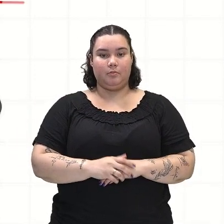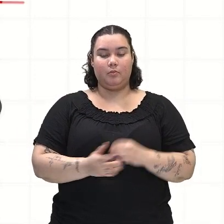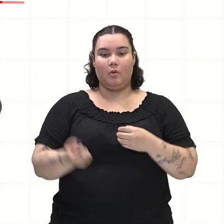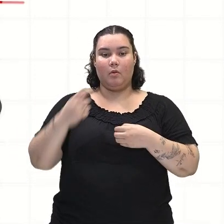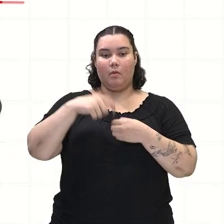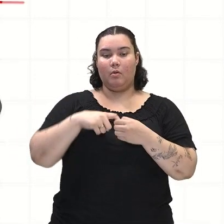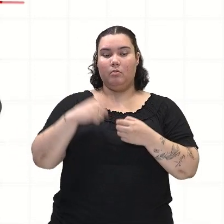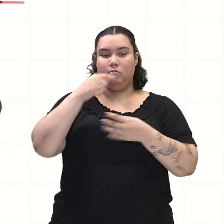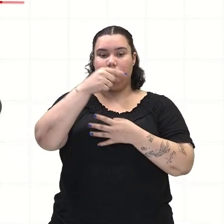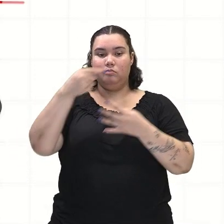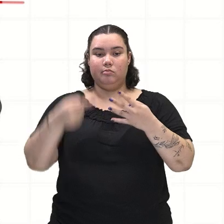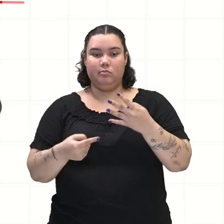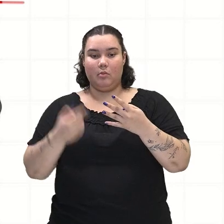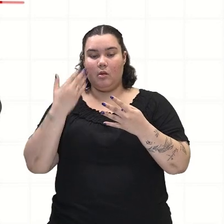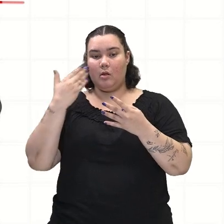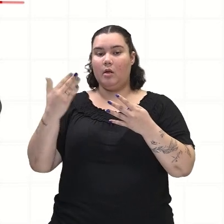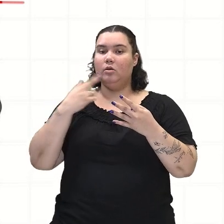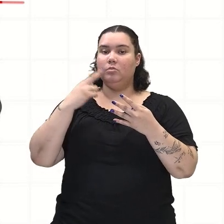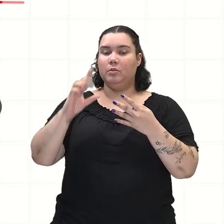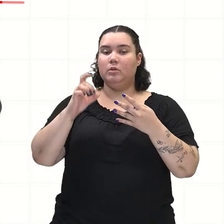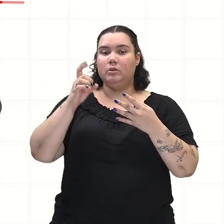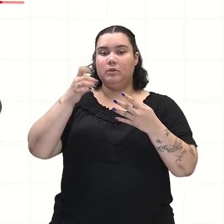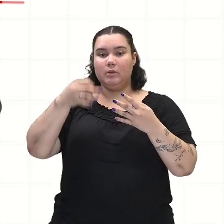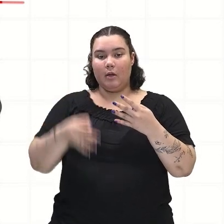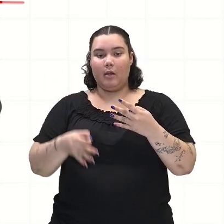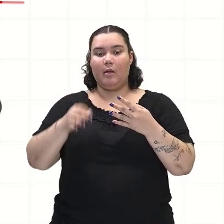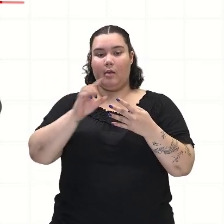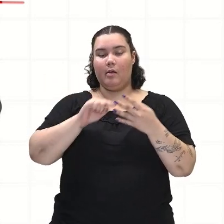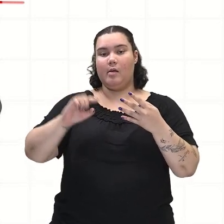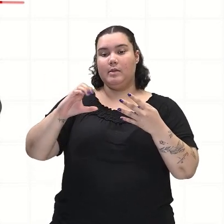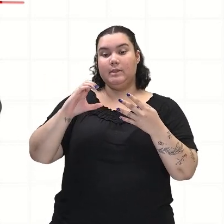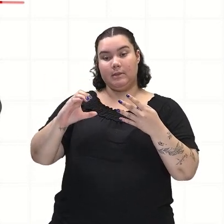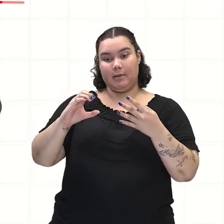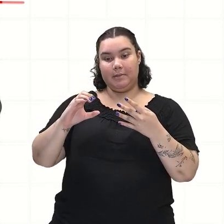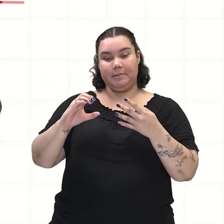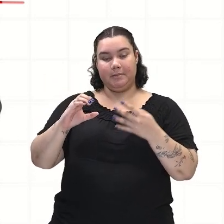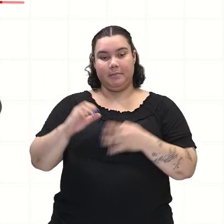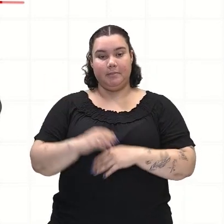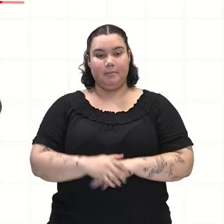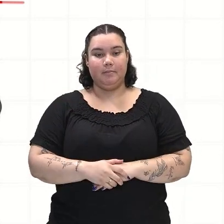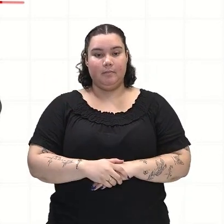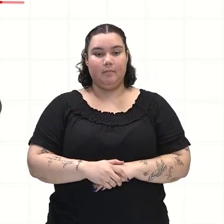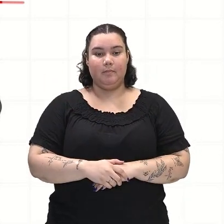na nossa questão, a resposta correta seria a nossa letra C de